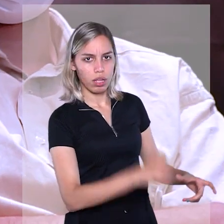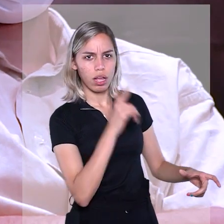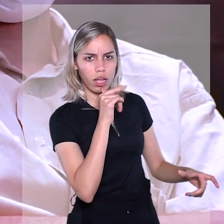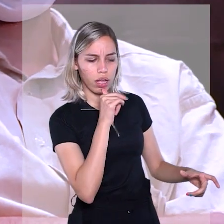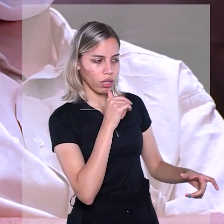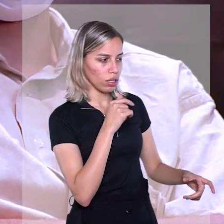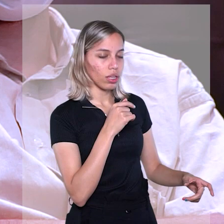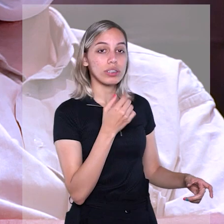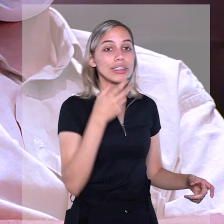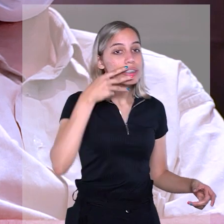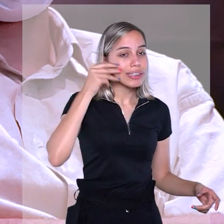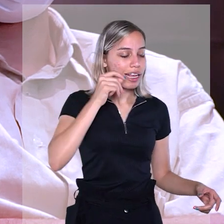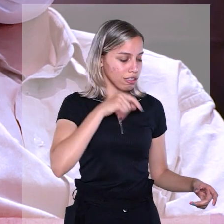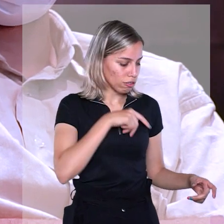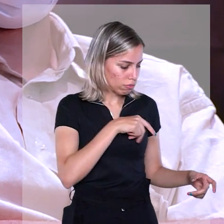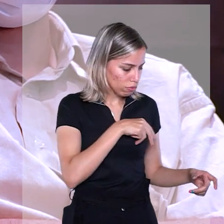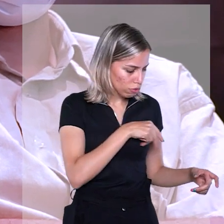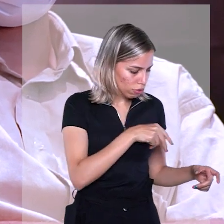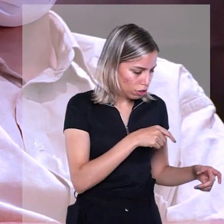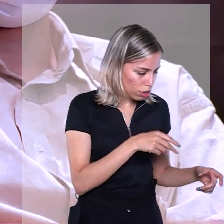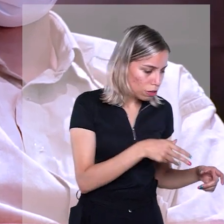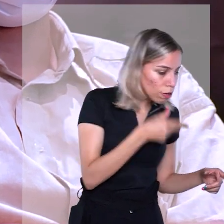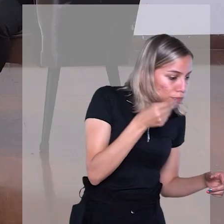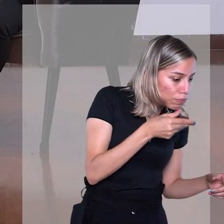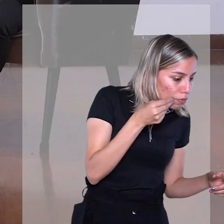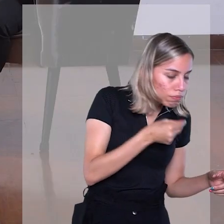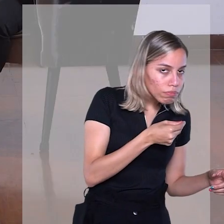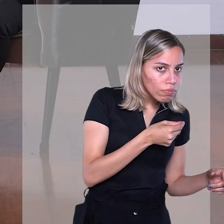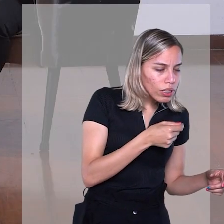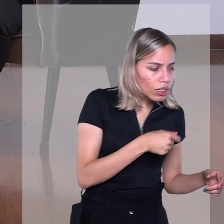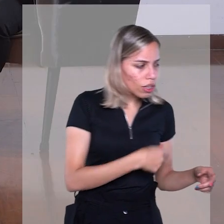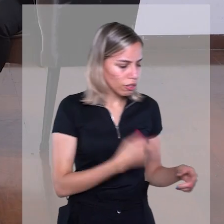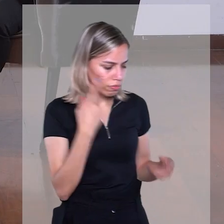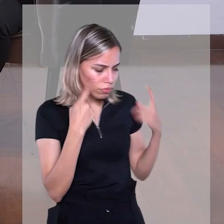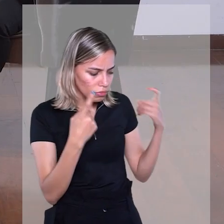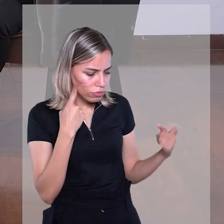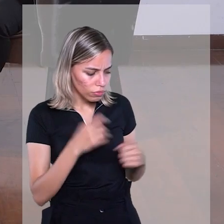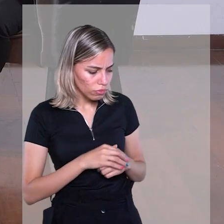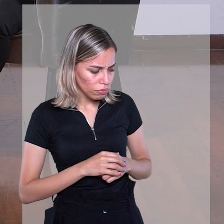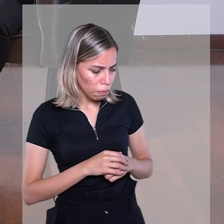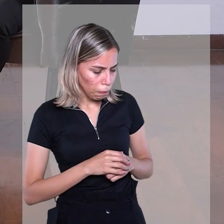continua Kandinsky, abramos a porta, saímos desse isolamento,